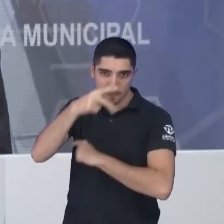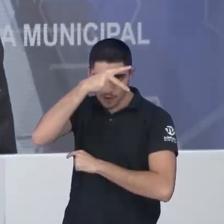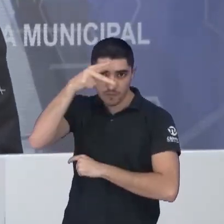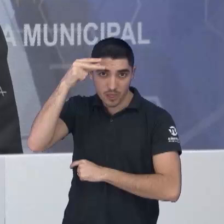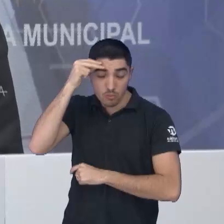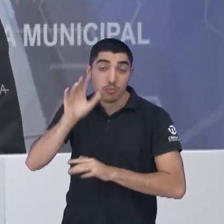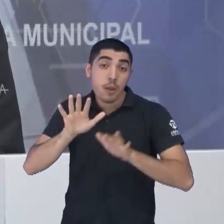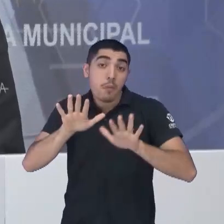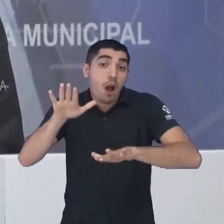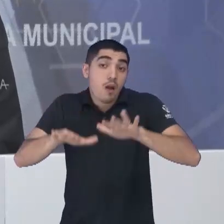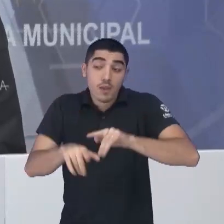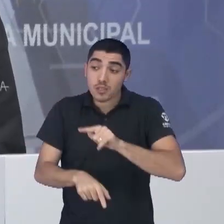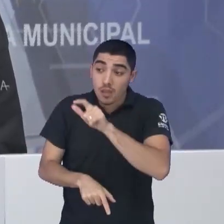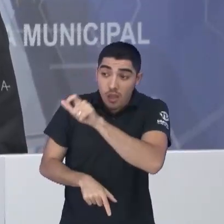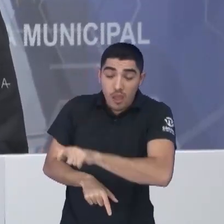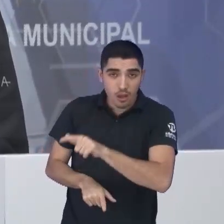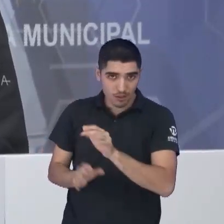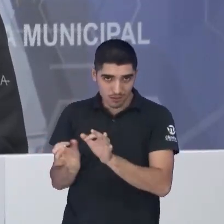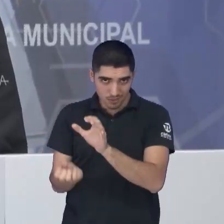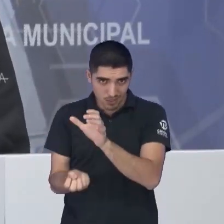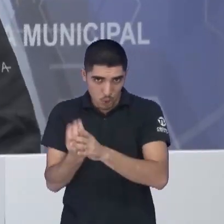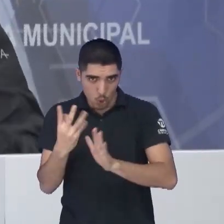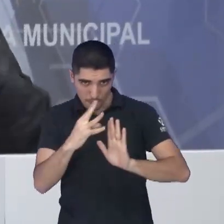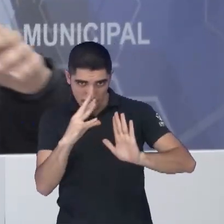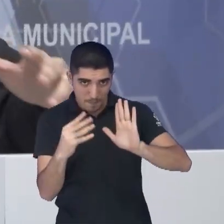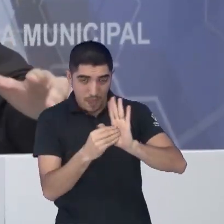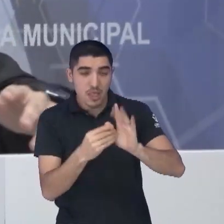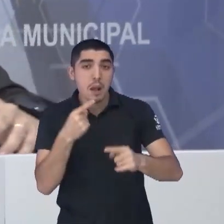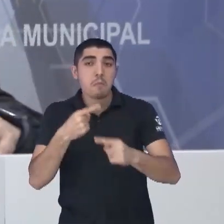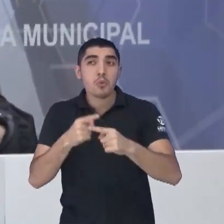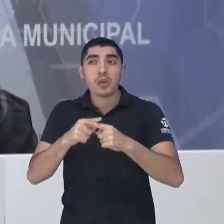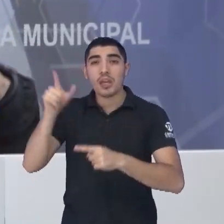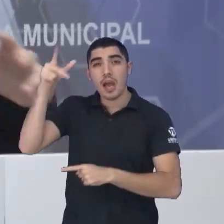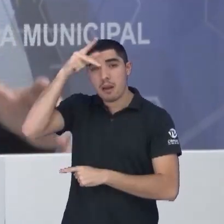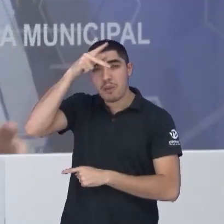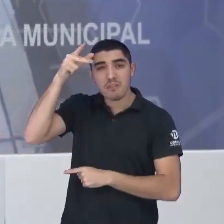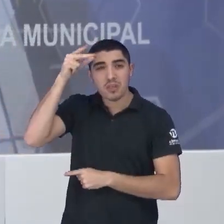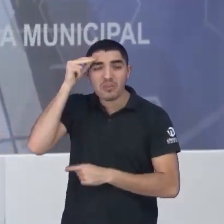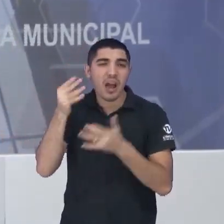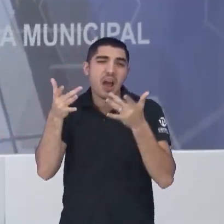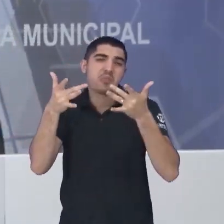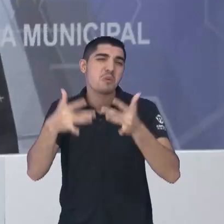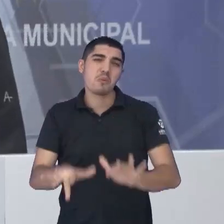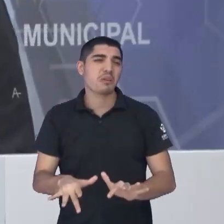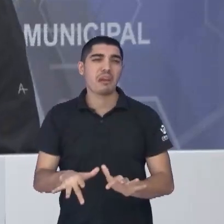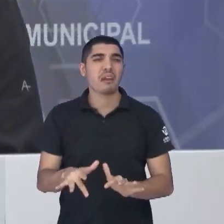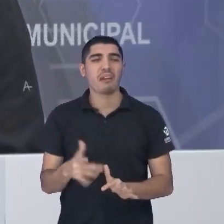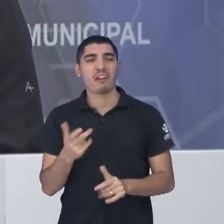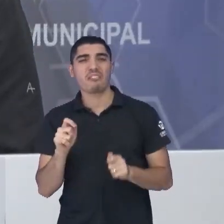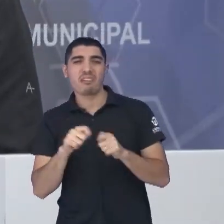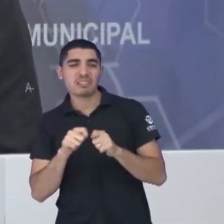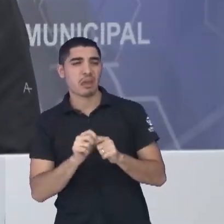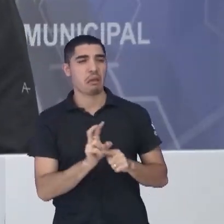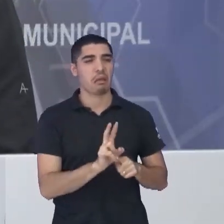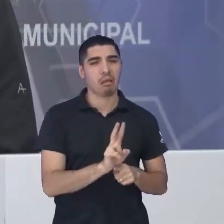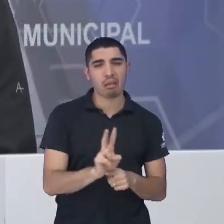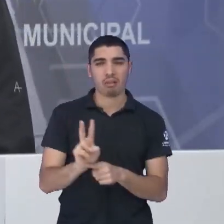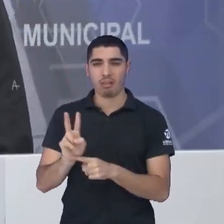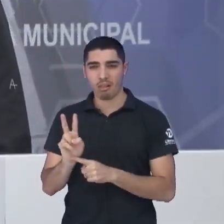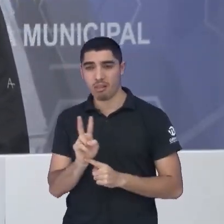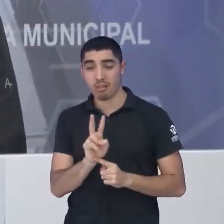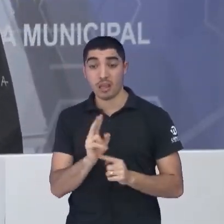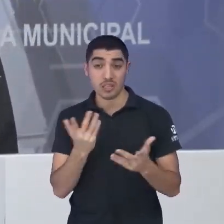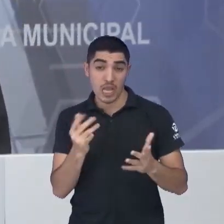esse projeto, né, porque o governo não quer se comprometer em fazer essa fiscalização, então essas emendas,